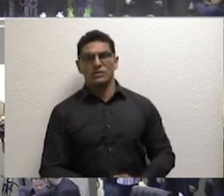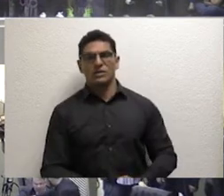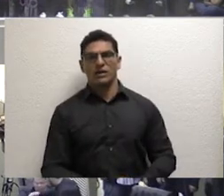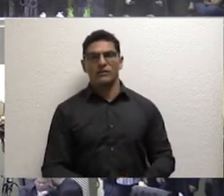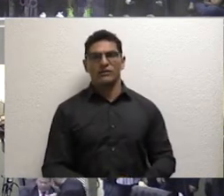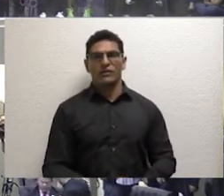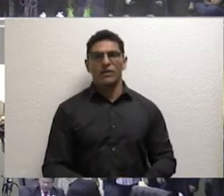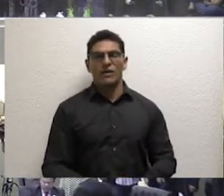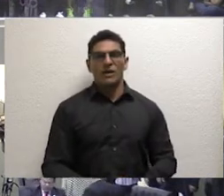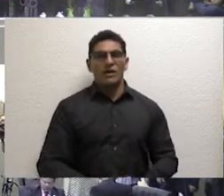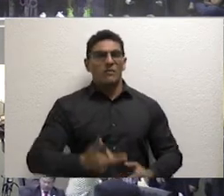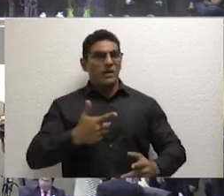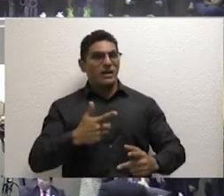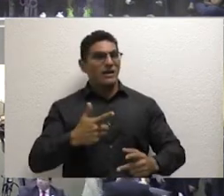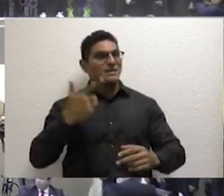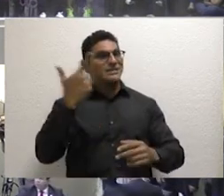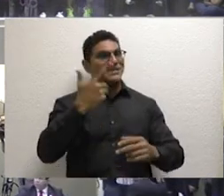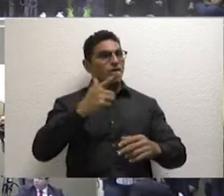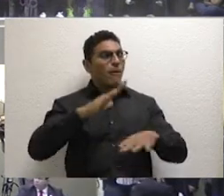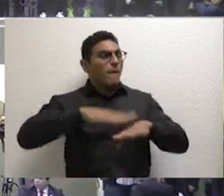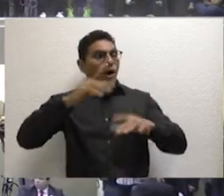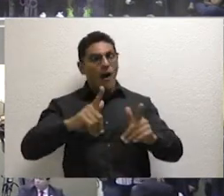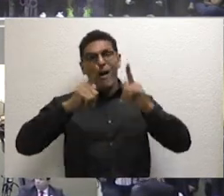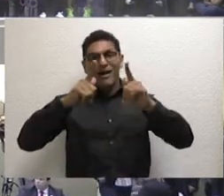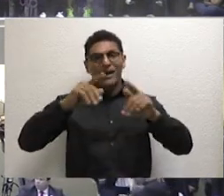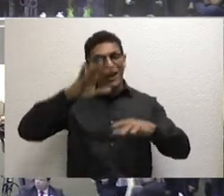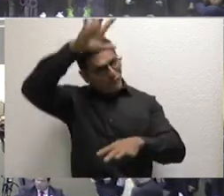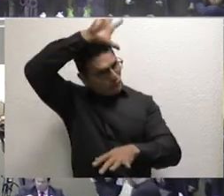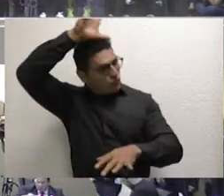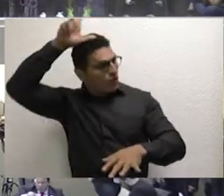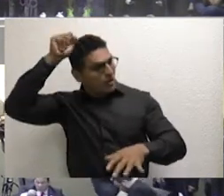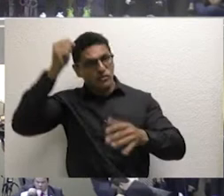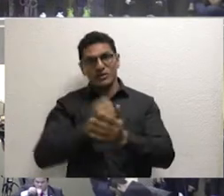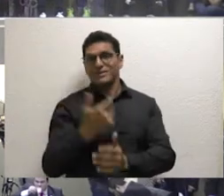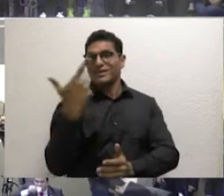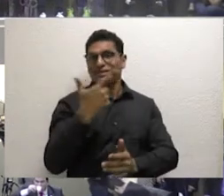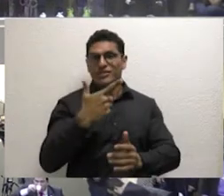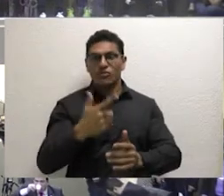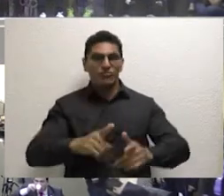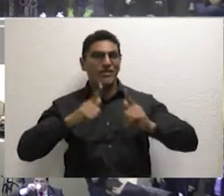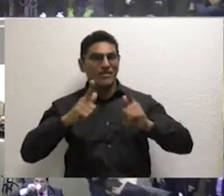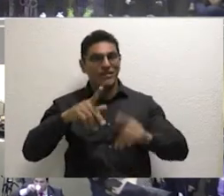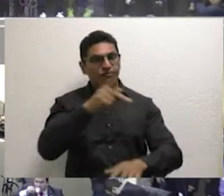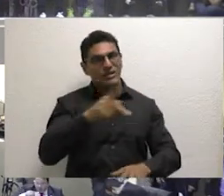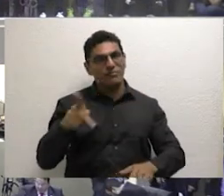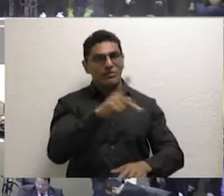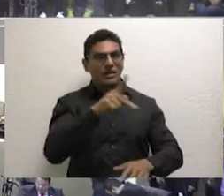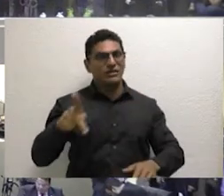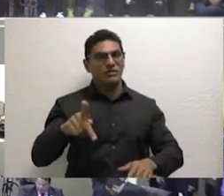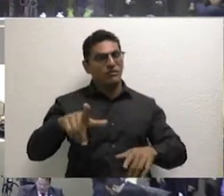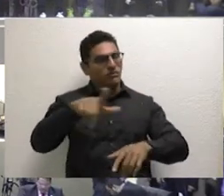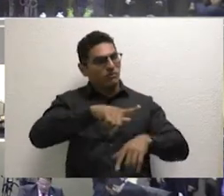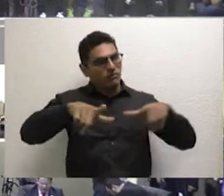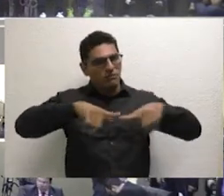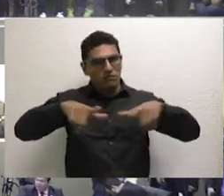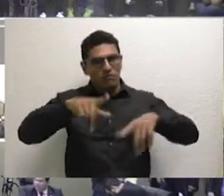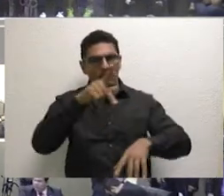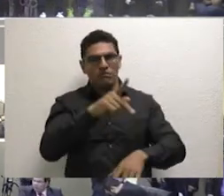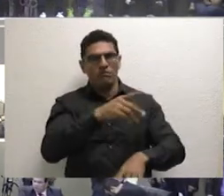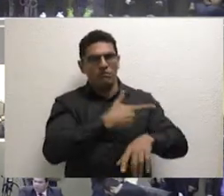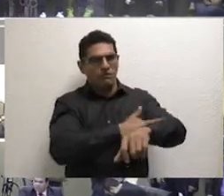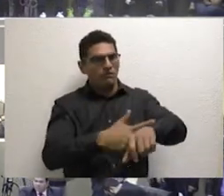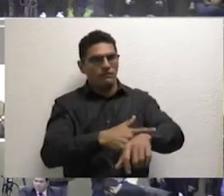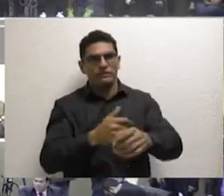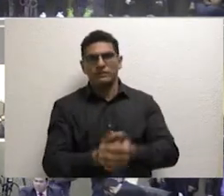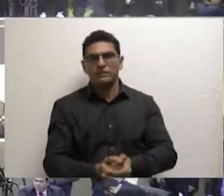segunda maior greve do estado do Amazonas a segunda greve dos trabalhadores e educação nós queremos